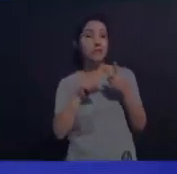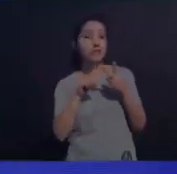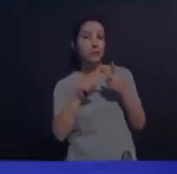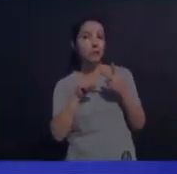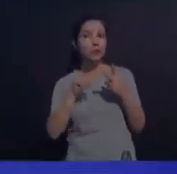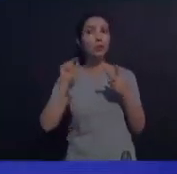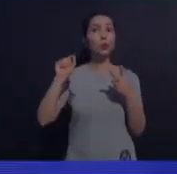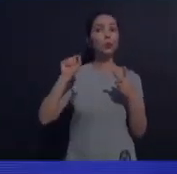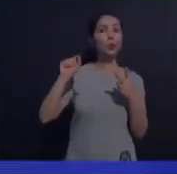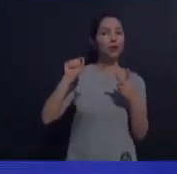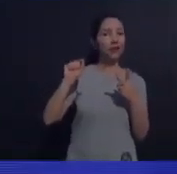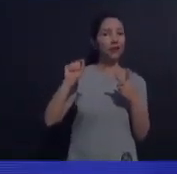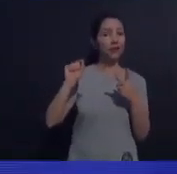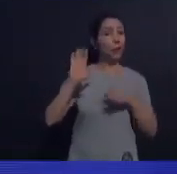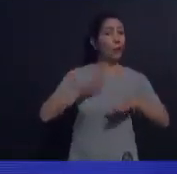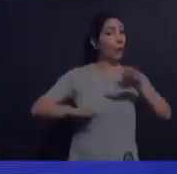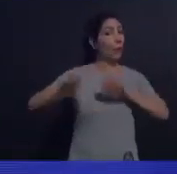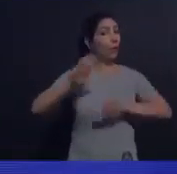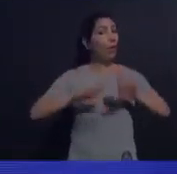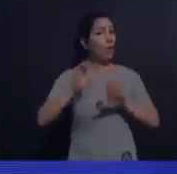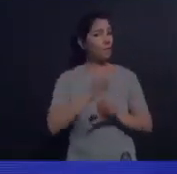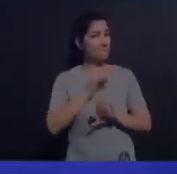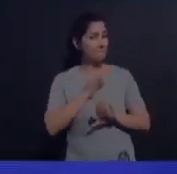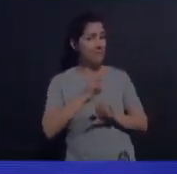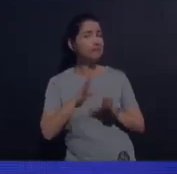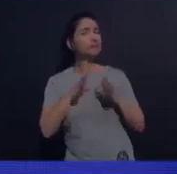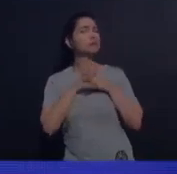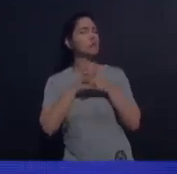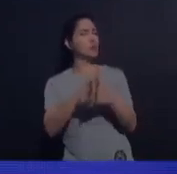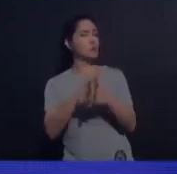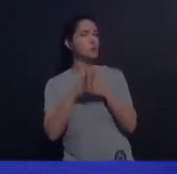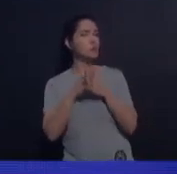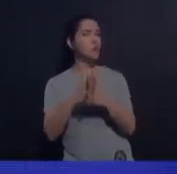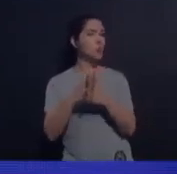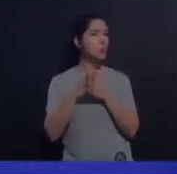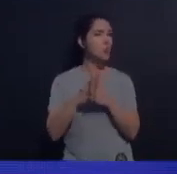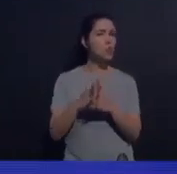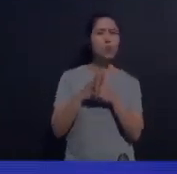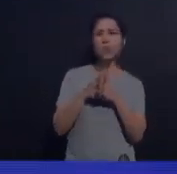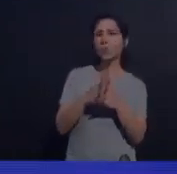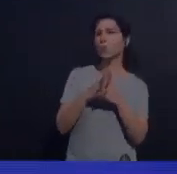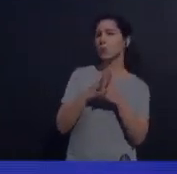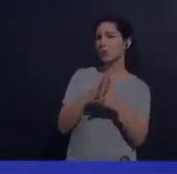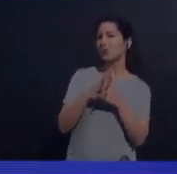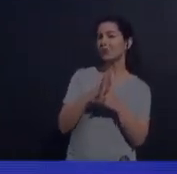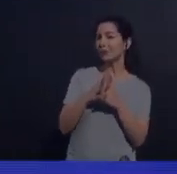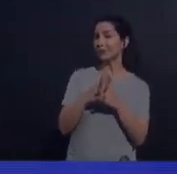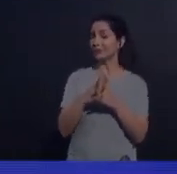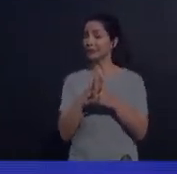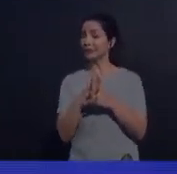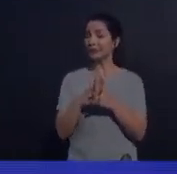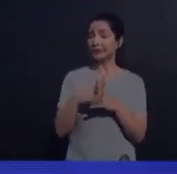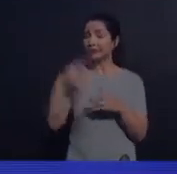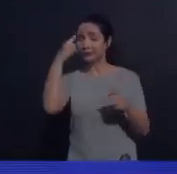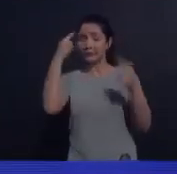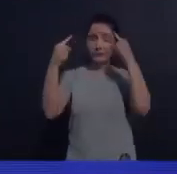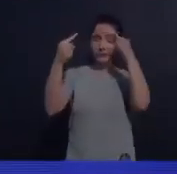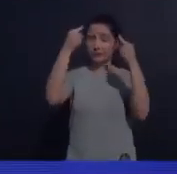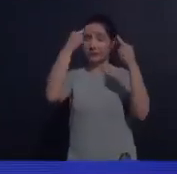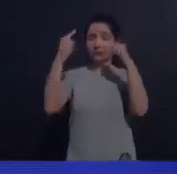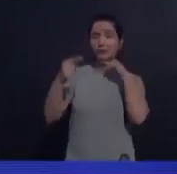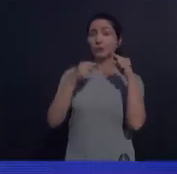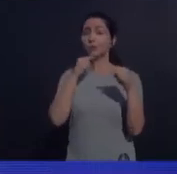nos confunde a gente o medo nos confunde demais da conta e nós precisamos vigiar